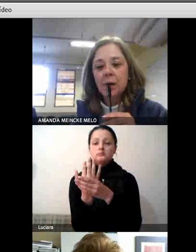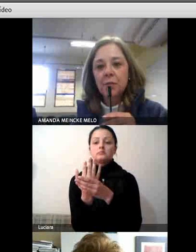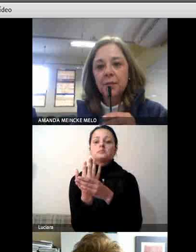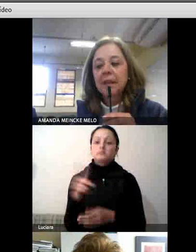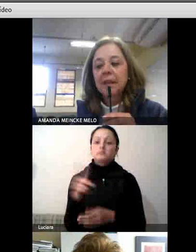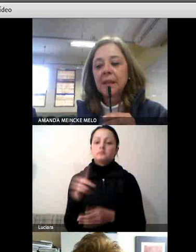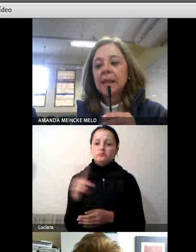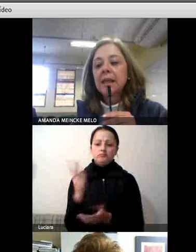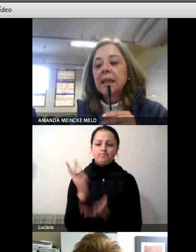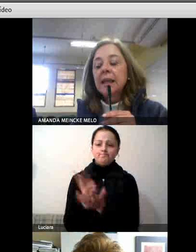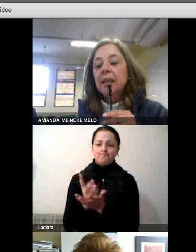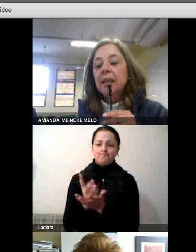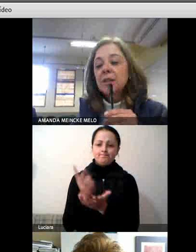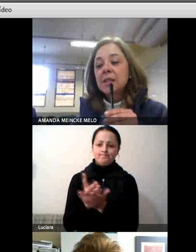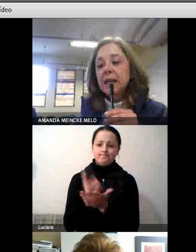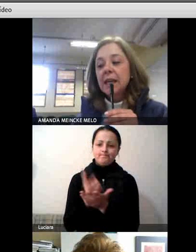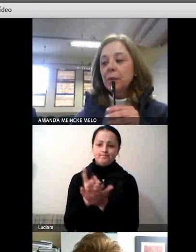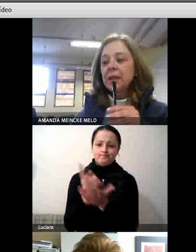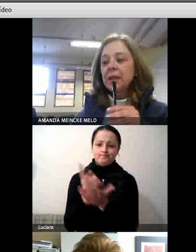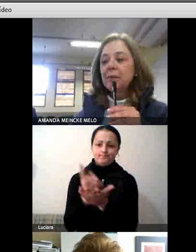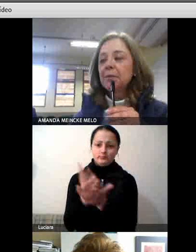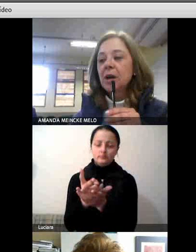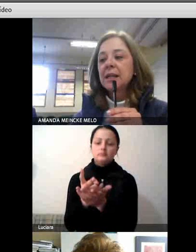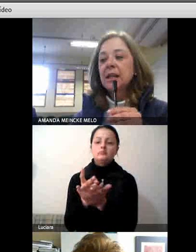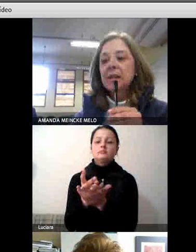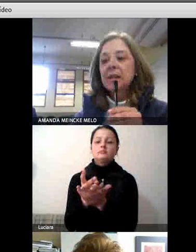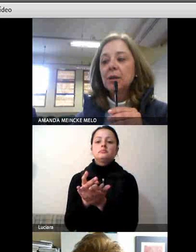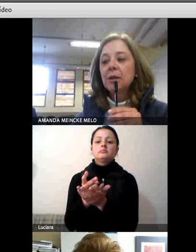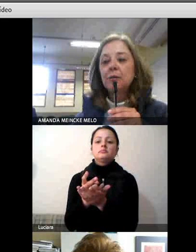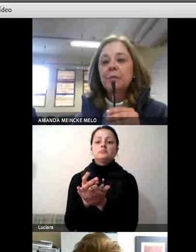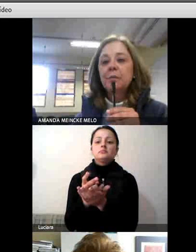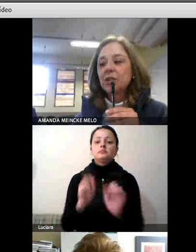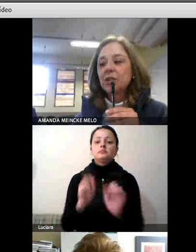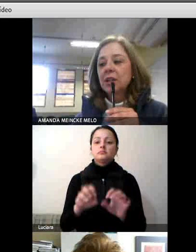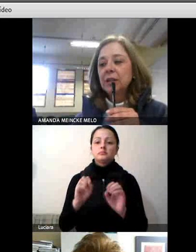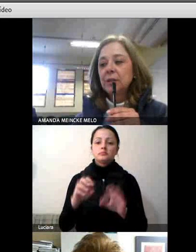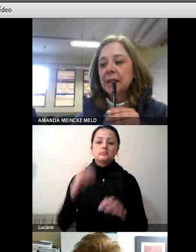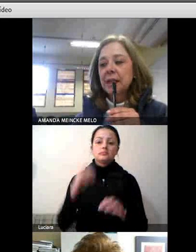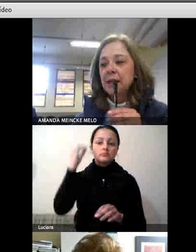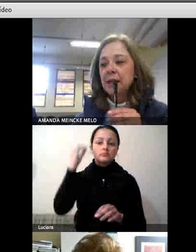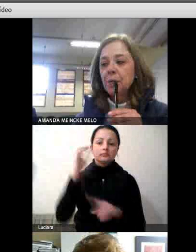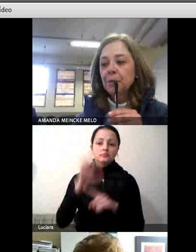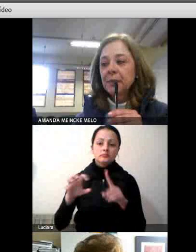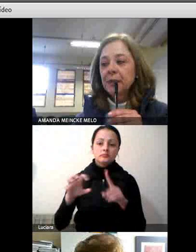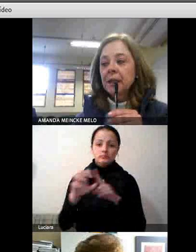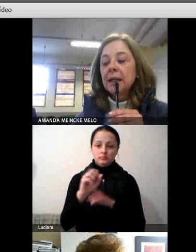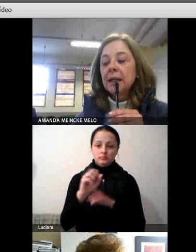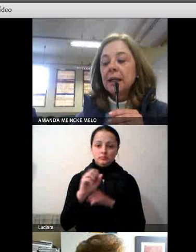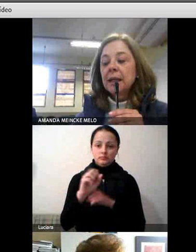Institucional, e docente no programa de pós-graduação em Informática na Educação.